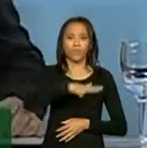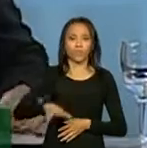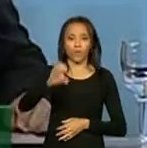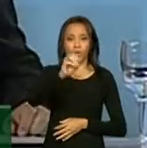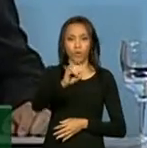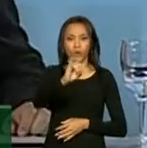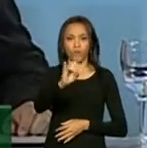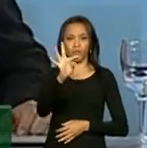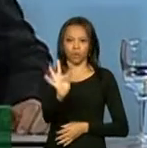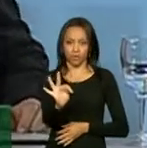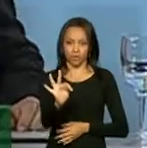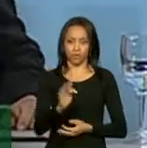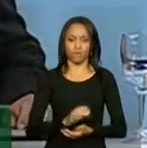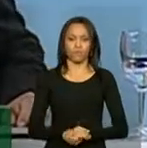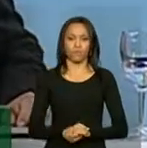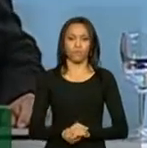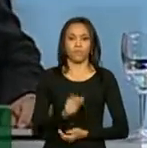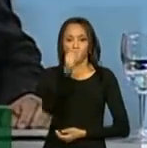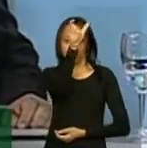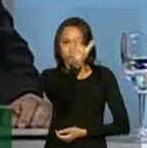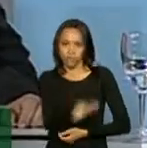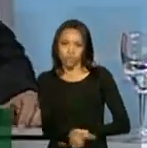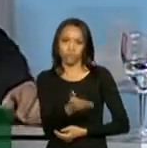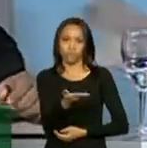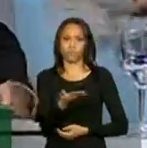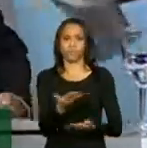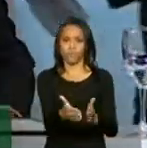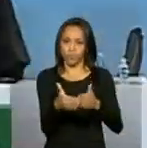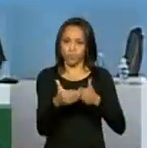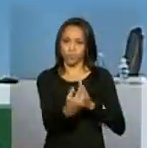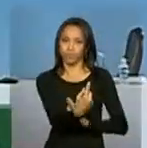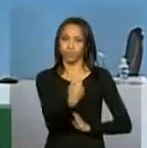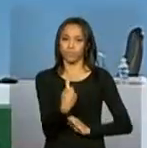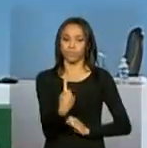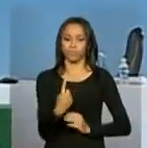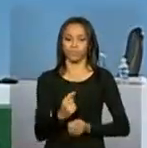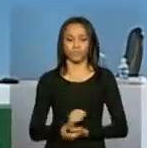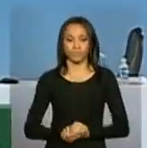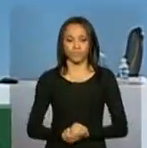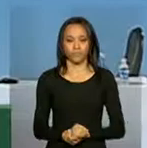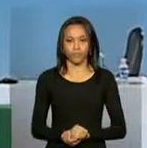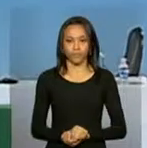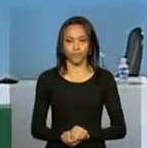OIT, senhor Guy Ryder, por favor.